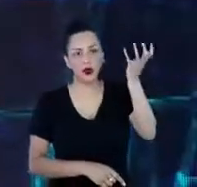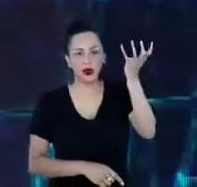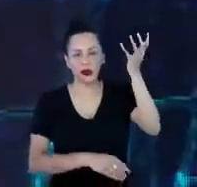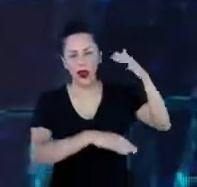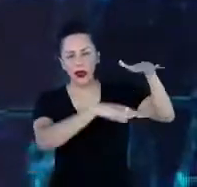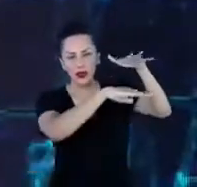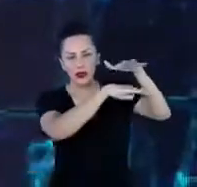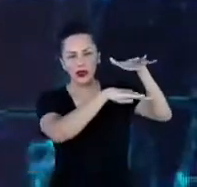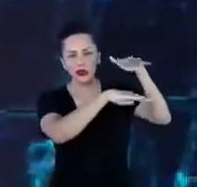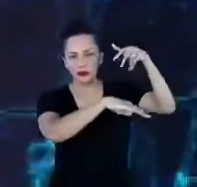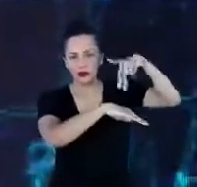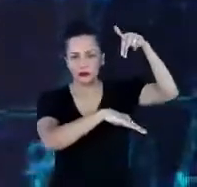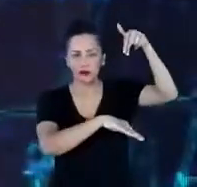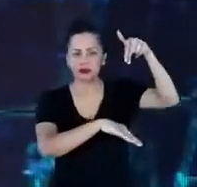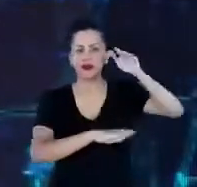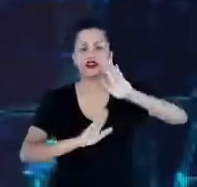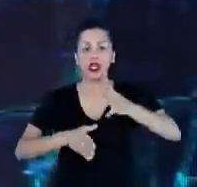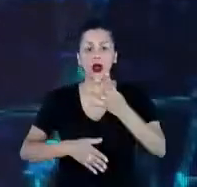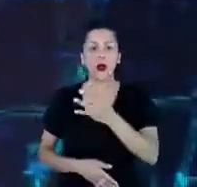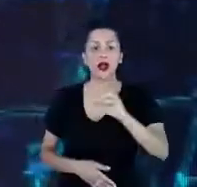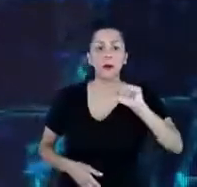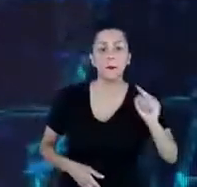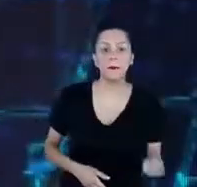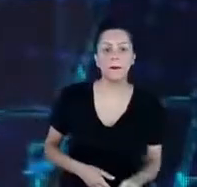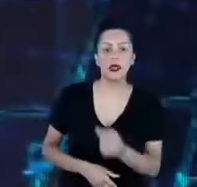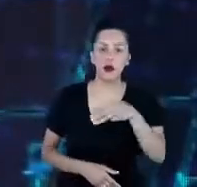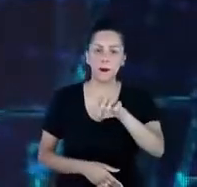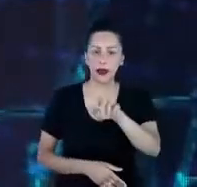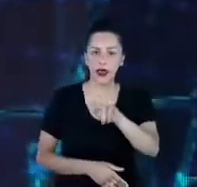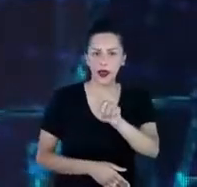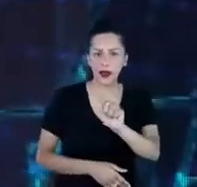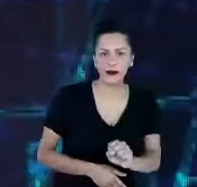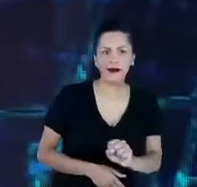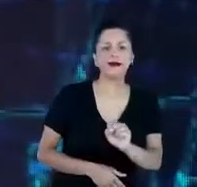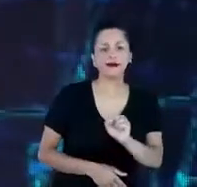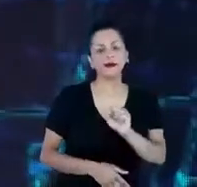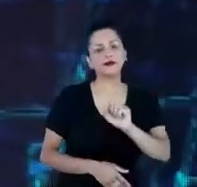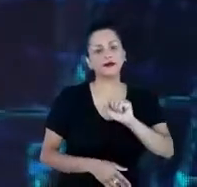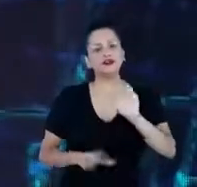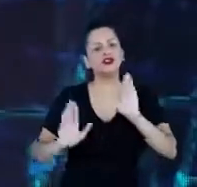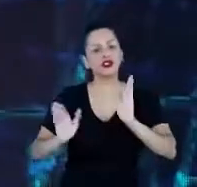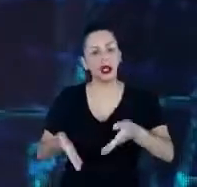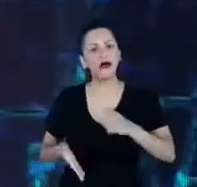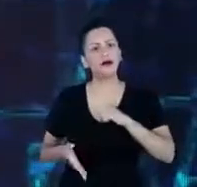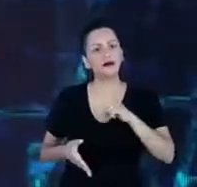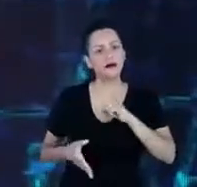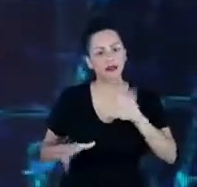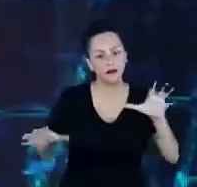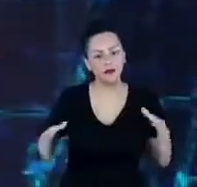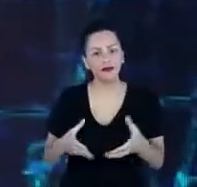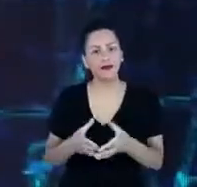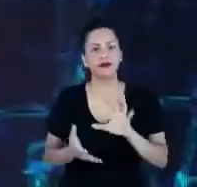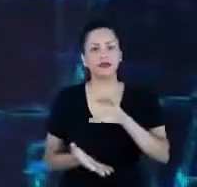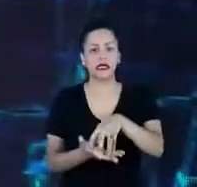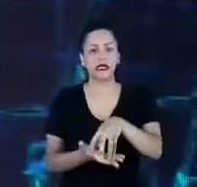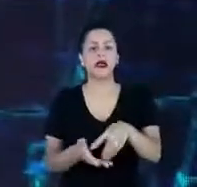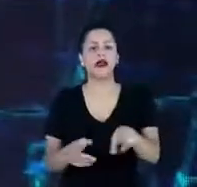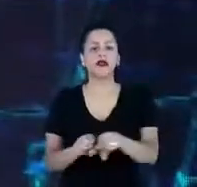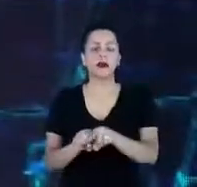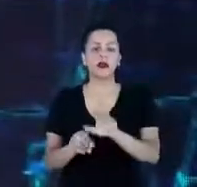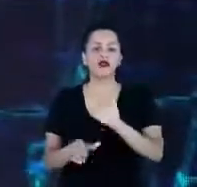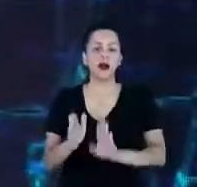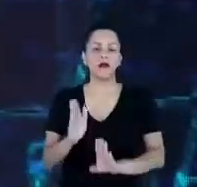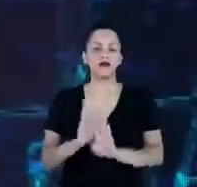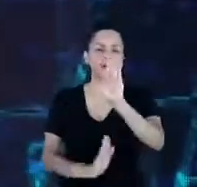se encontra com 4.000 metros de potência instalada central de geração centralizada e estamos chegando a 8